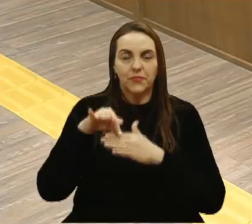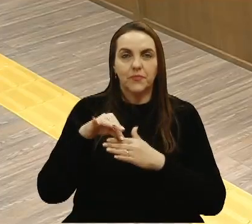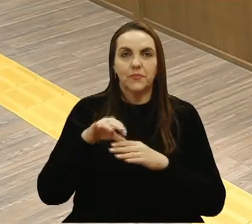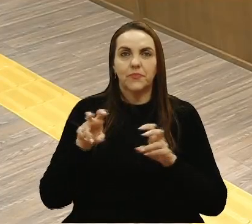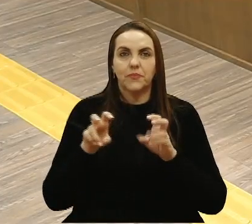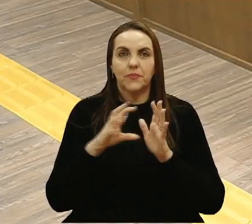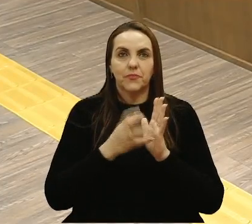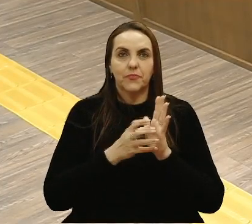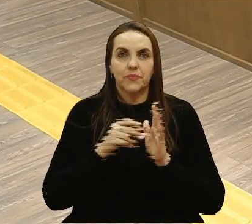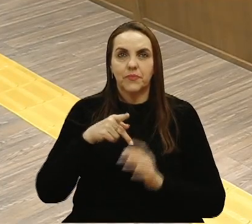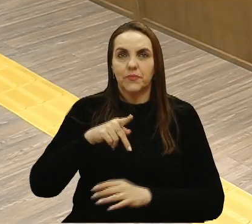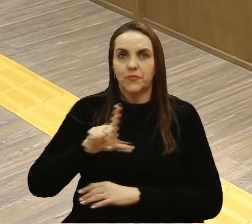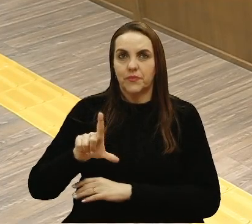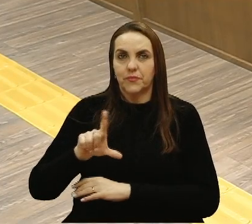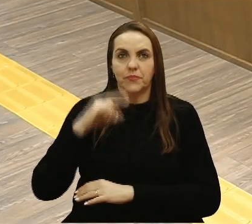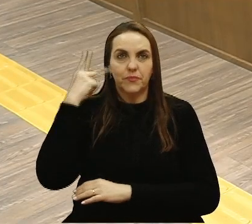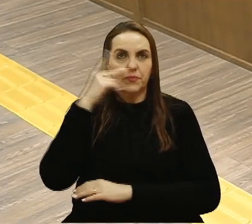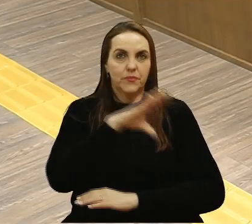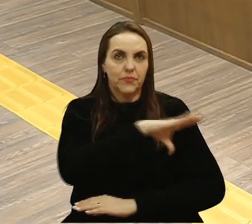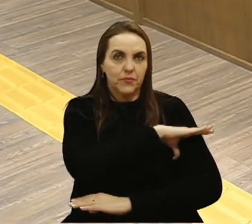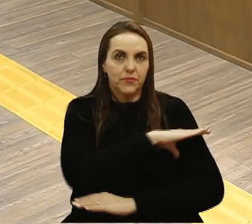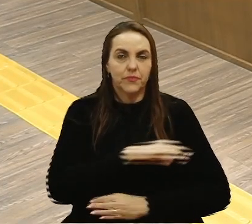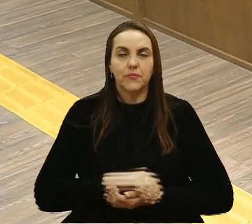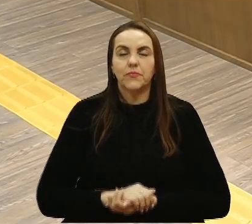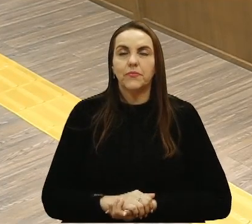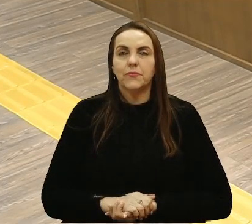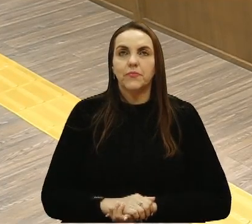L, vereador Ramon Teles.